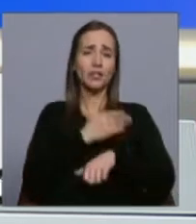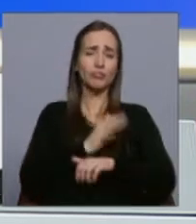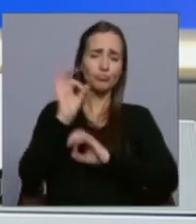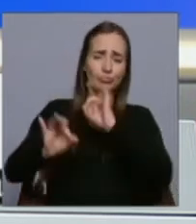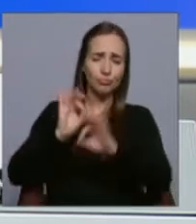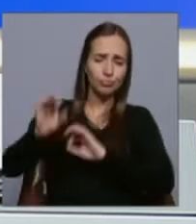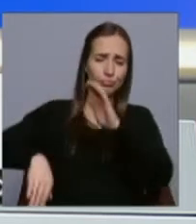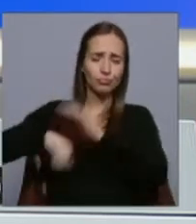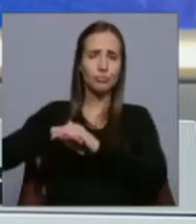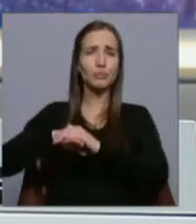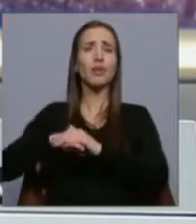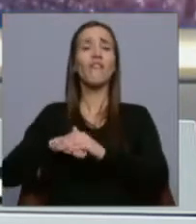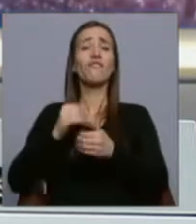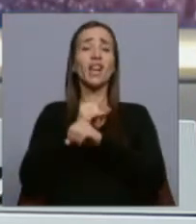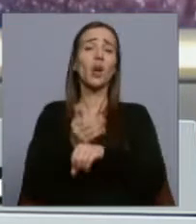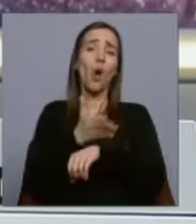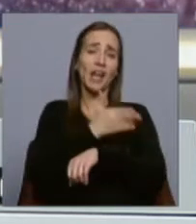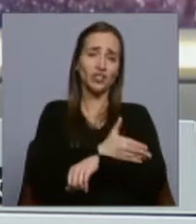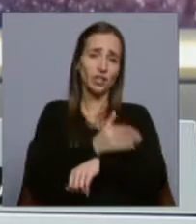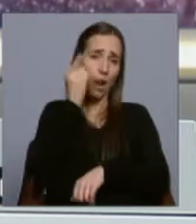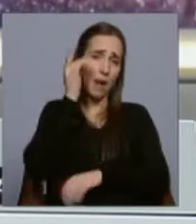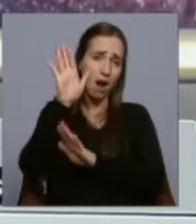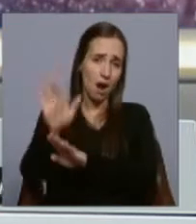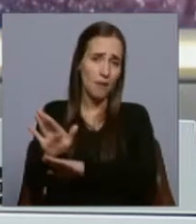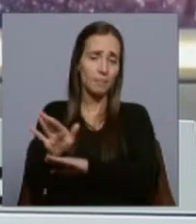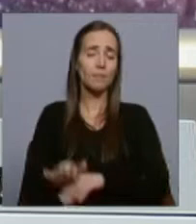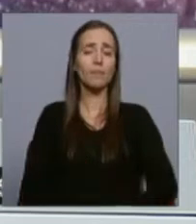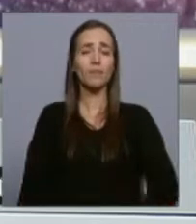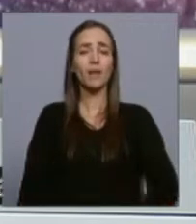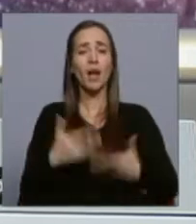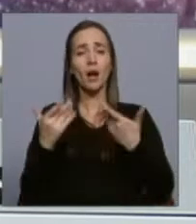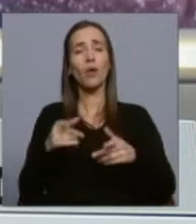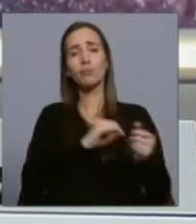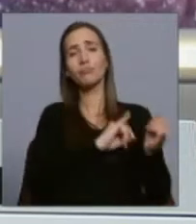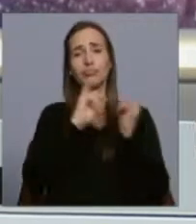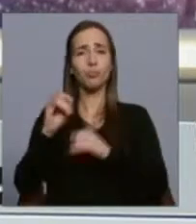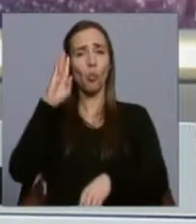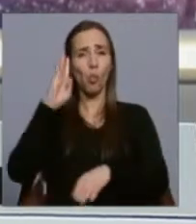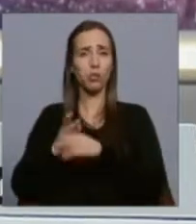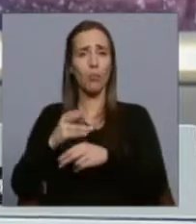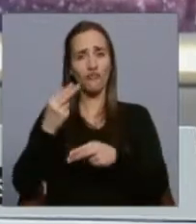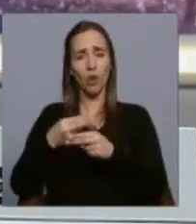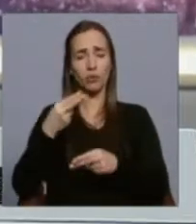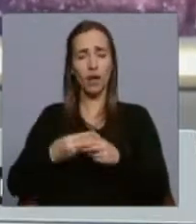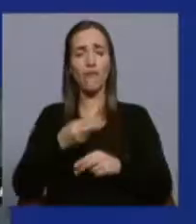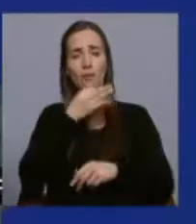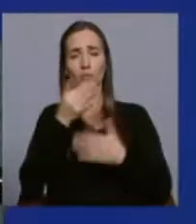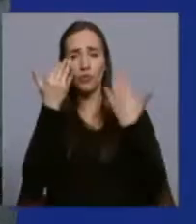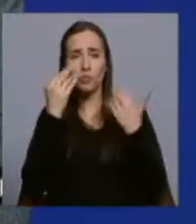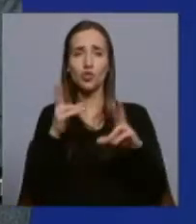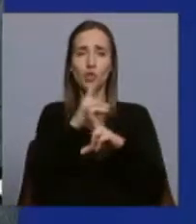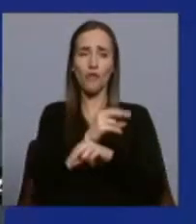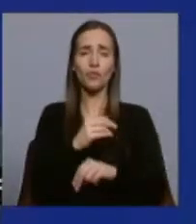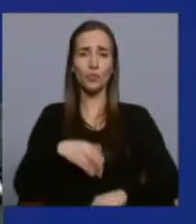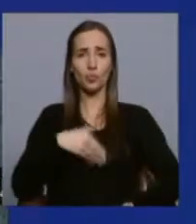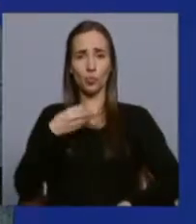E agora abrimos o espaço para a última fronteira com Miguel Gonçalves. Vamos para notícias e revelações do mundo